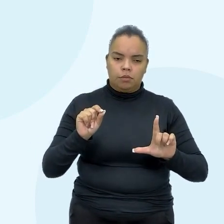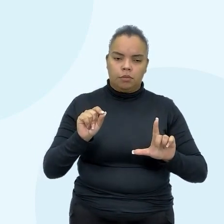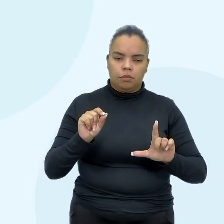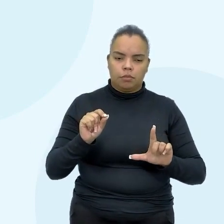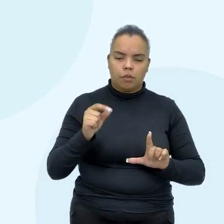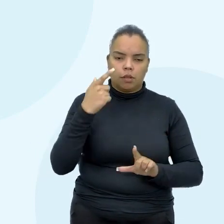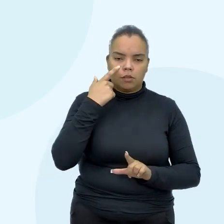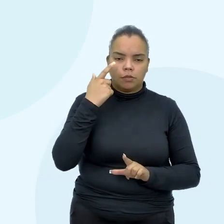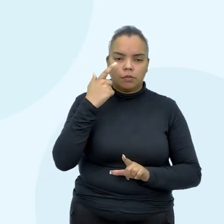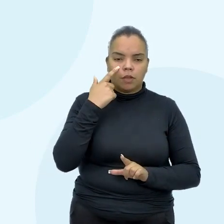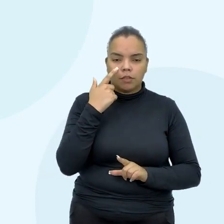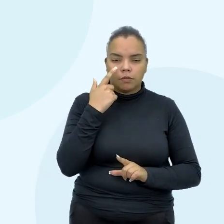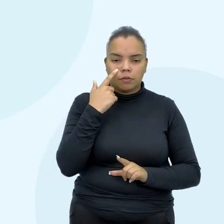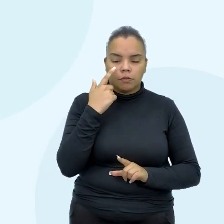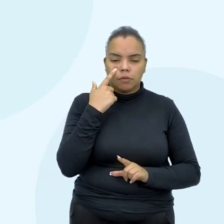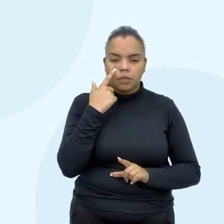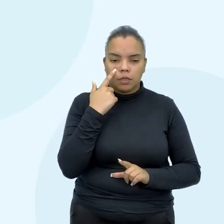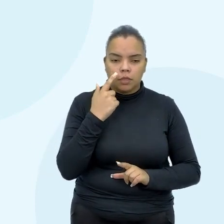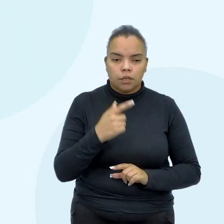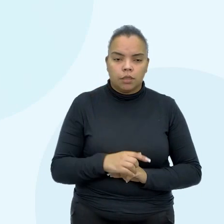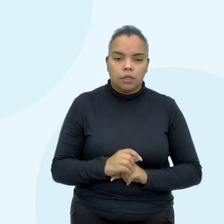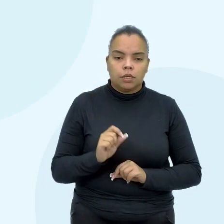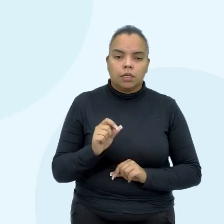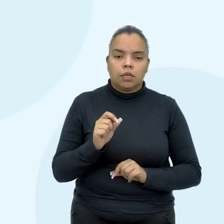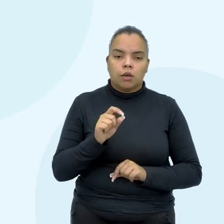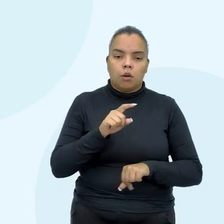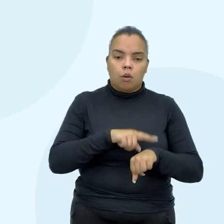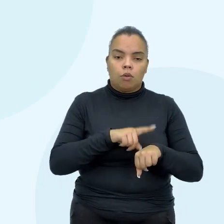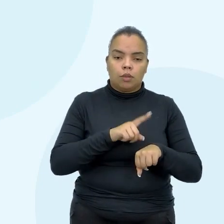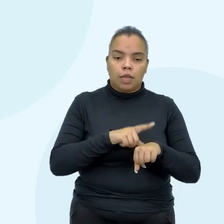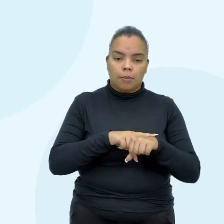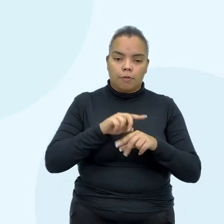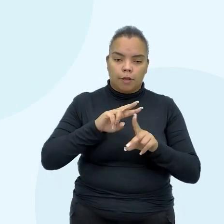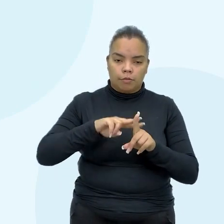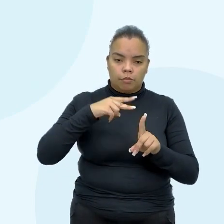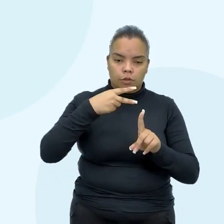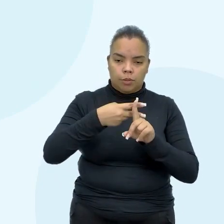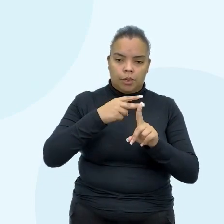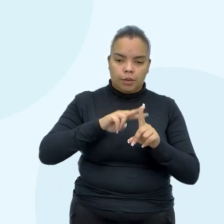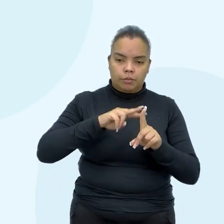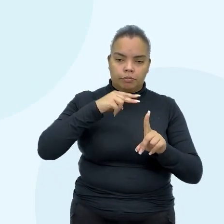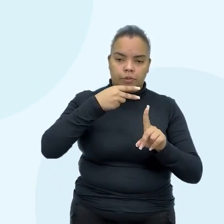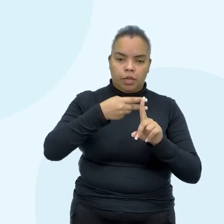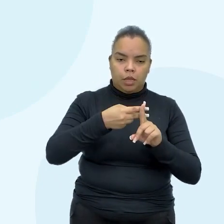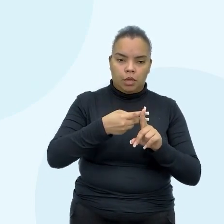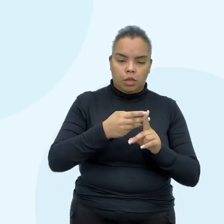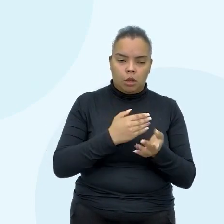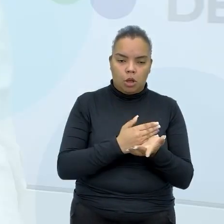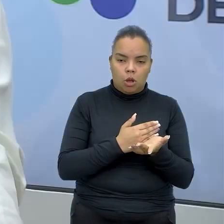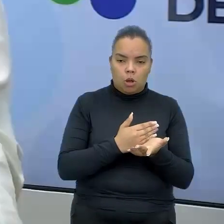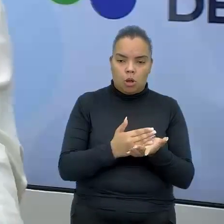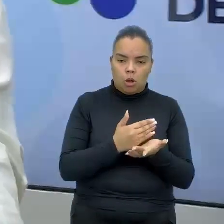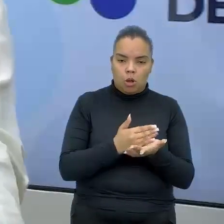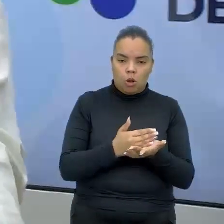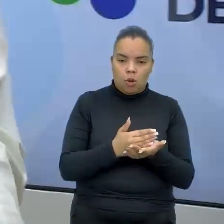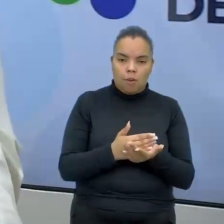nós veremos que o tempo ele sempre vai dobrando, né? Ele começa a